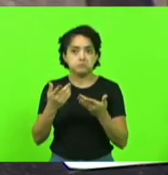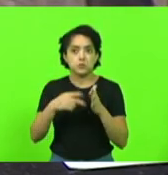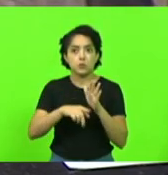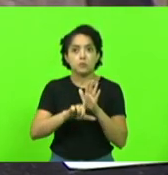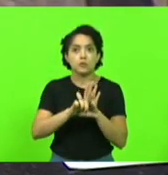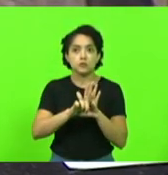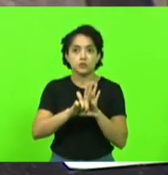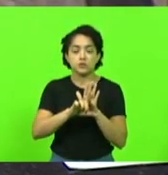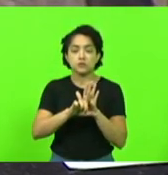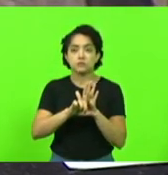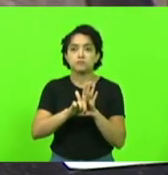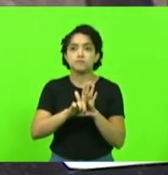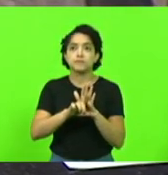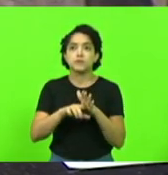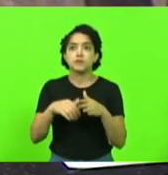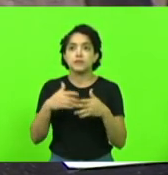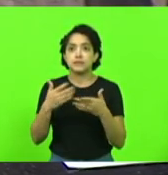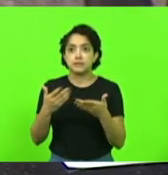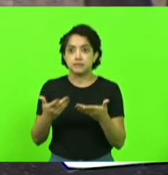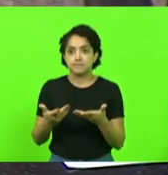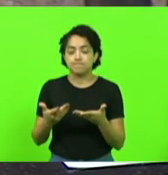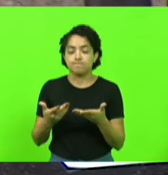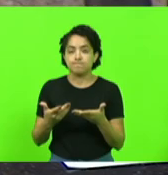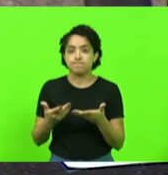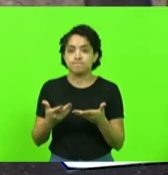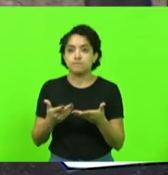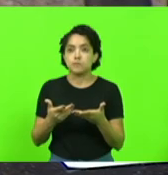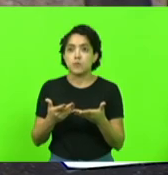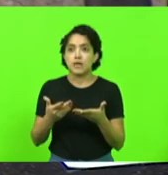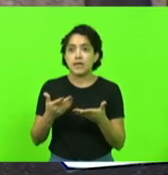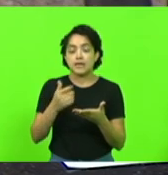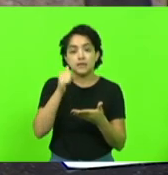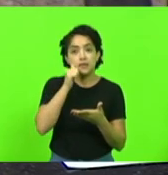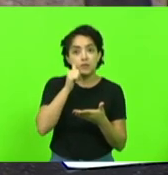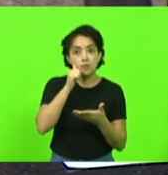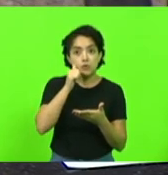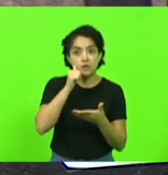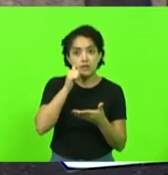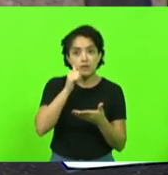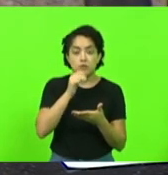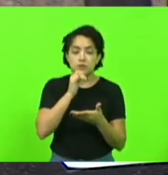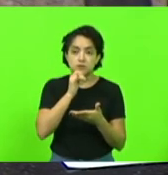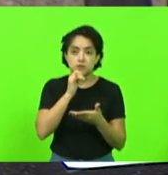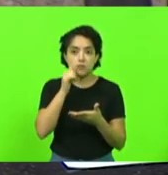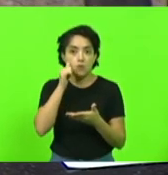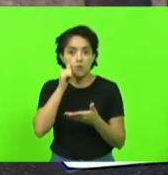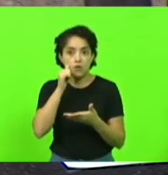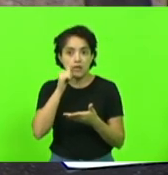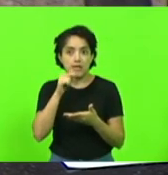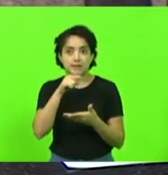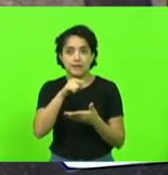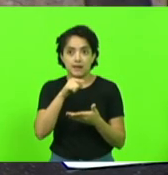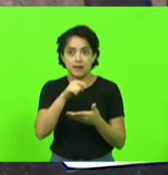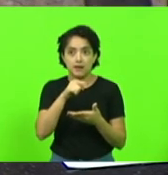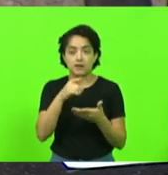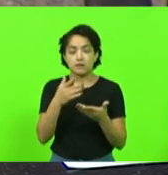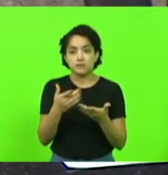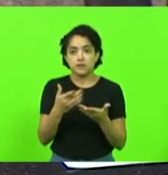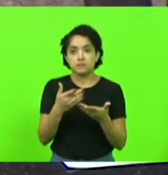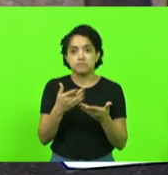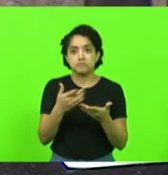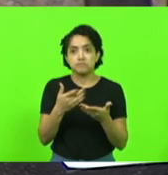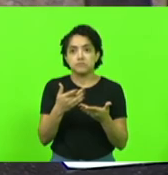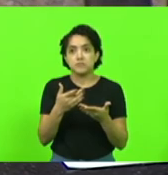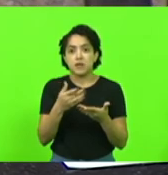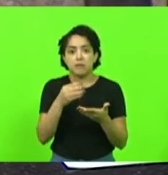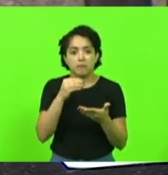nenhum. Digamos que a mulher esteja lá na sua vulnerabilidade, ela